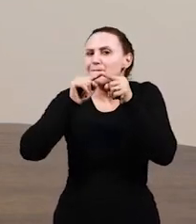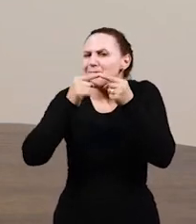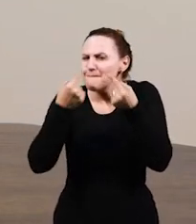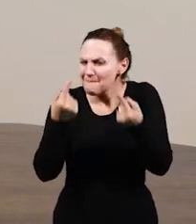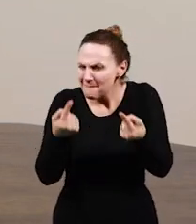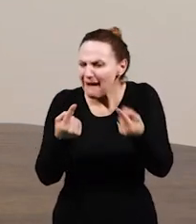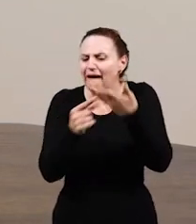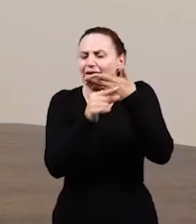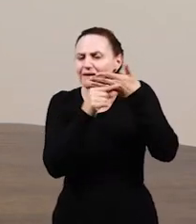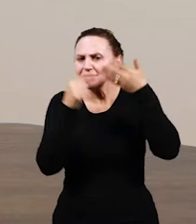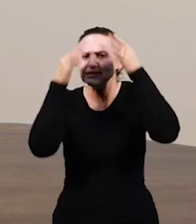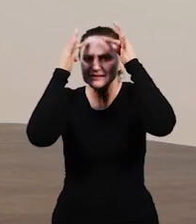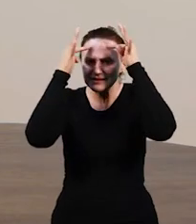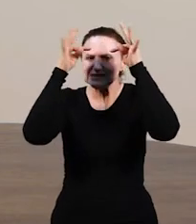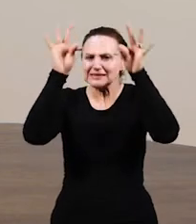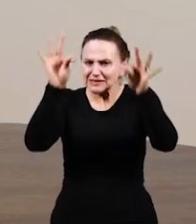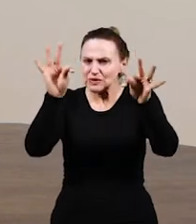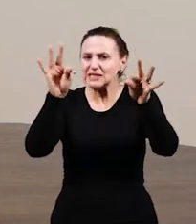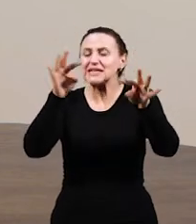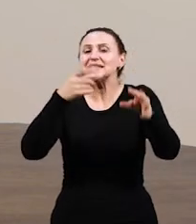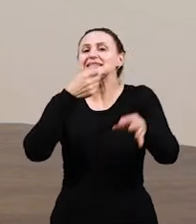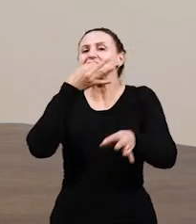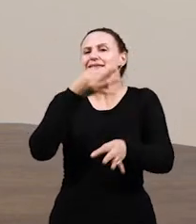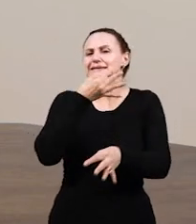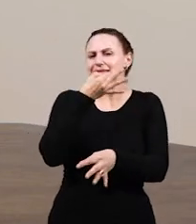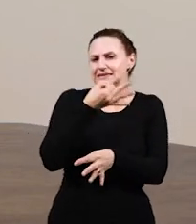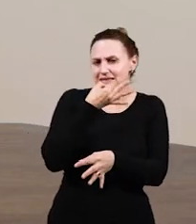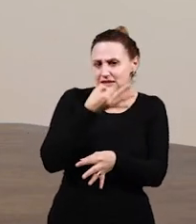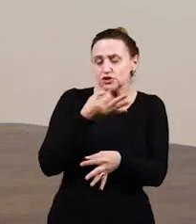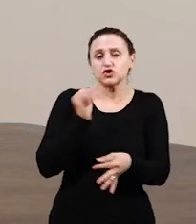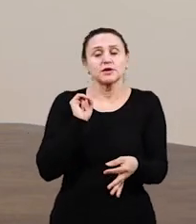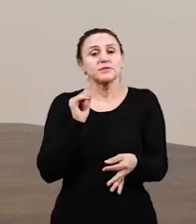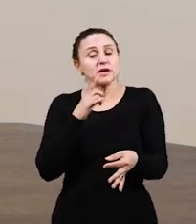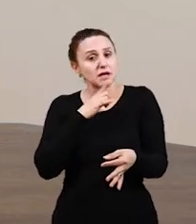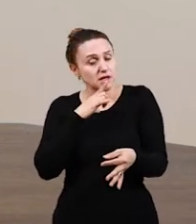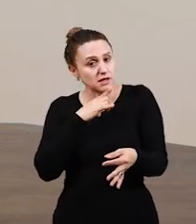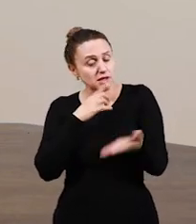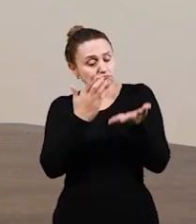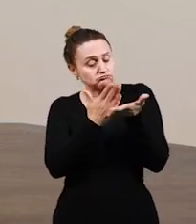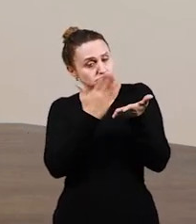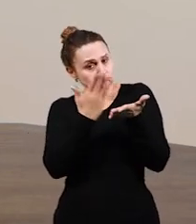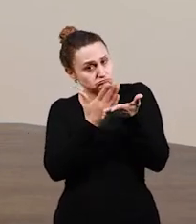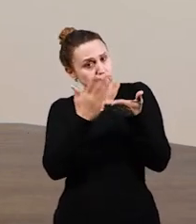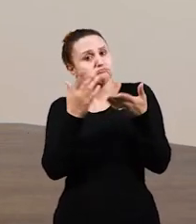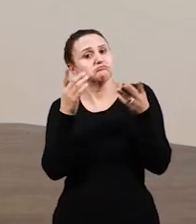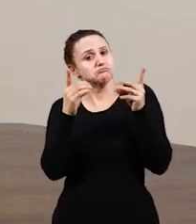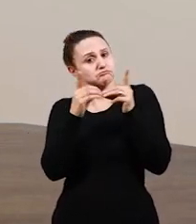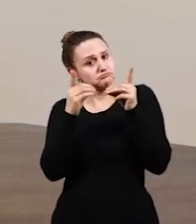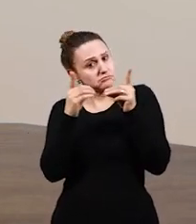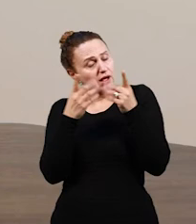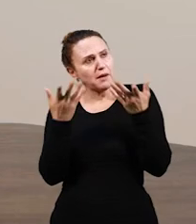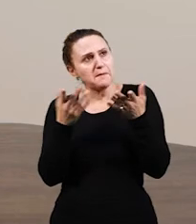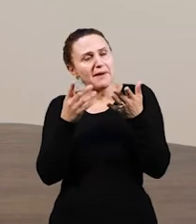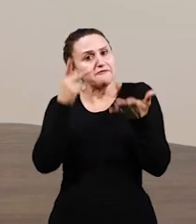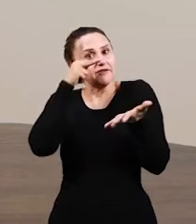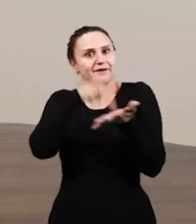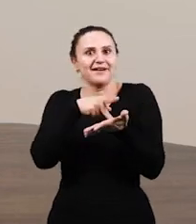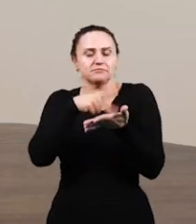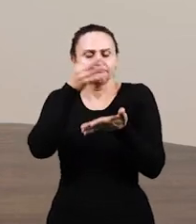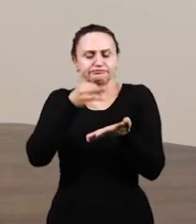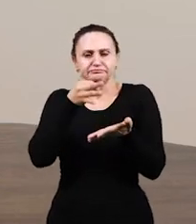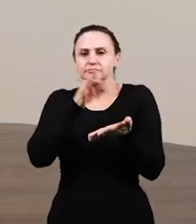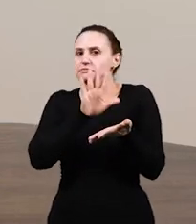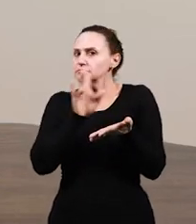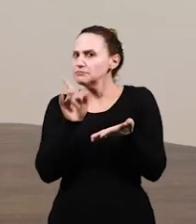Ela é muito criticada embora ainda pareça nos manuais didáticos como Verdade Absoluta né mas ela é muito